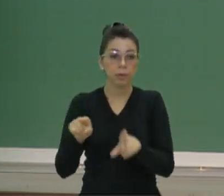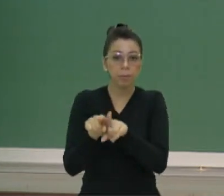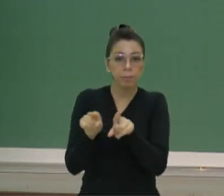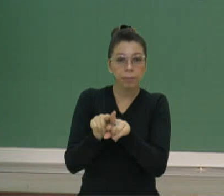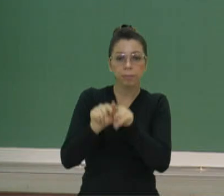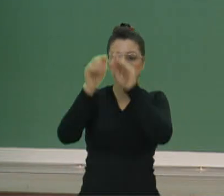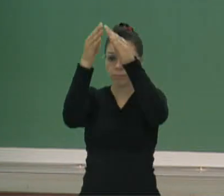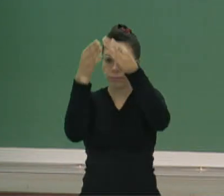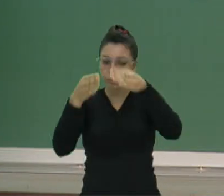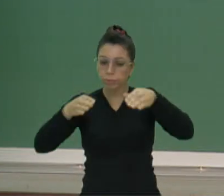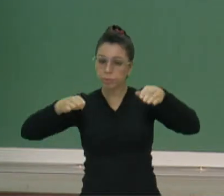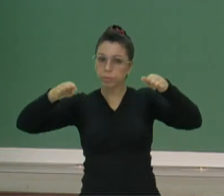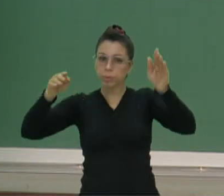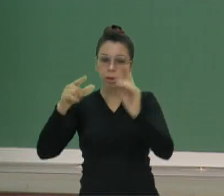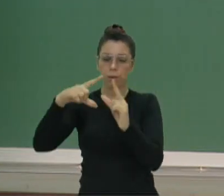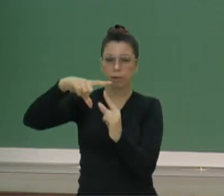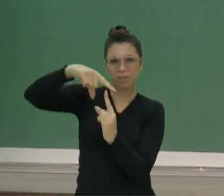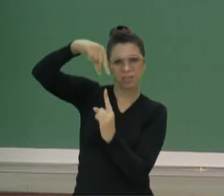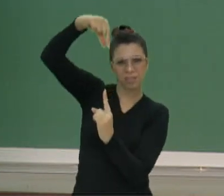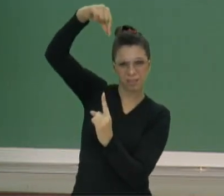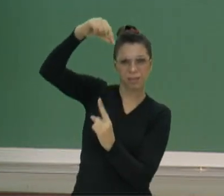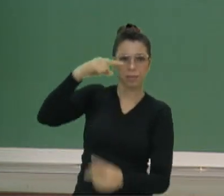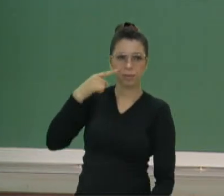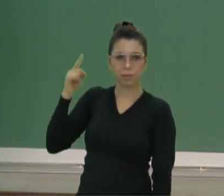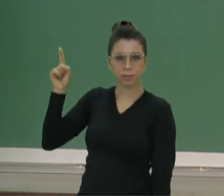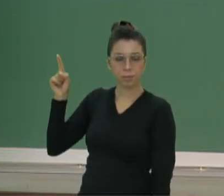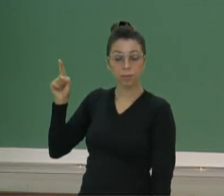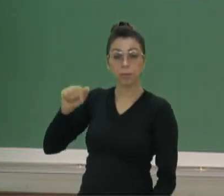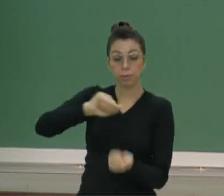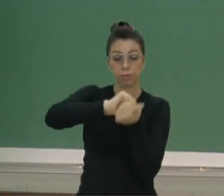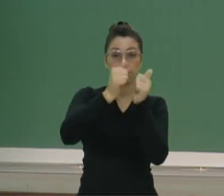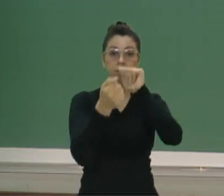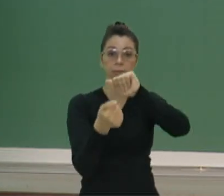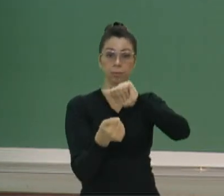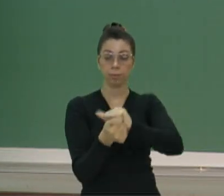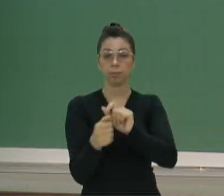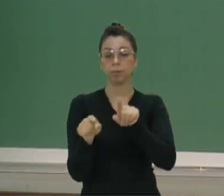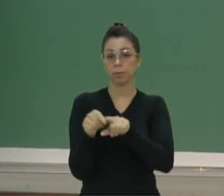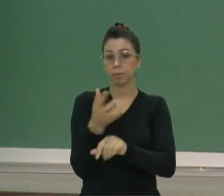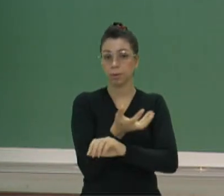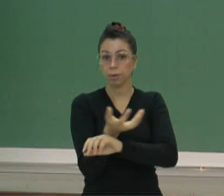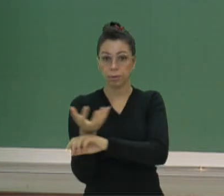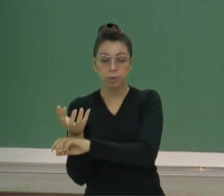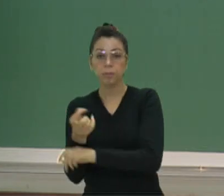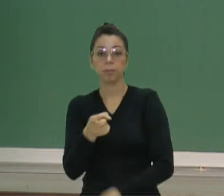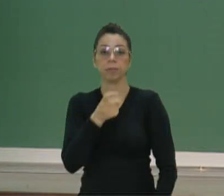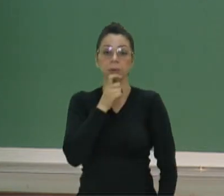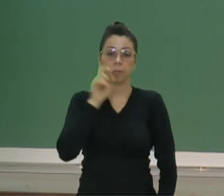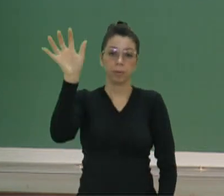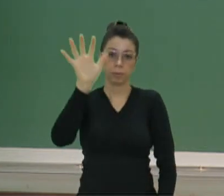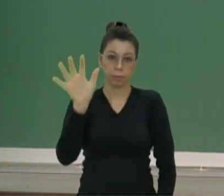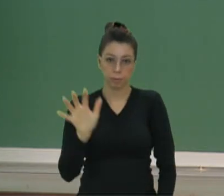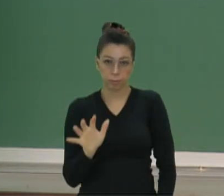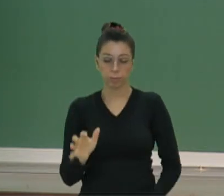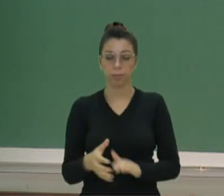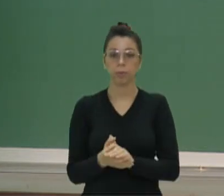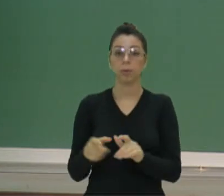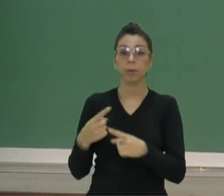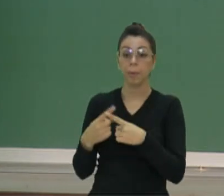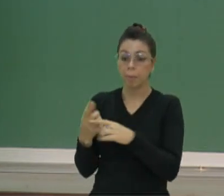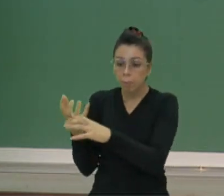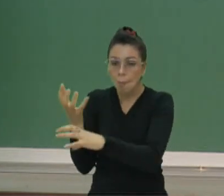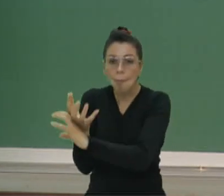coníferas, mais pontiagudas, para você ter uma adaptação à região de neve. Nós vamos ter a